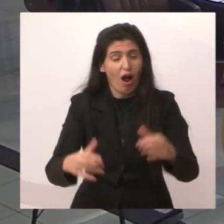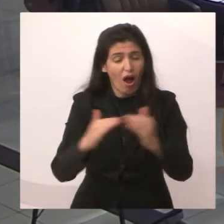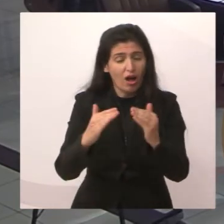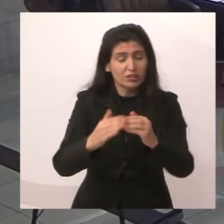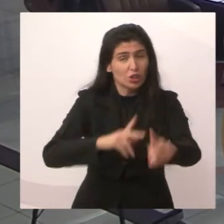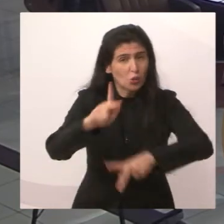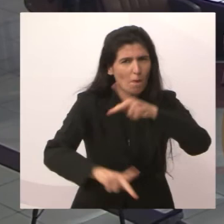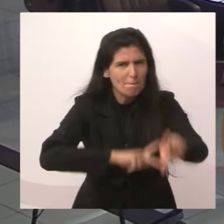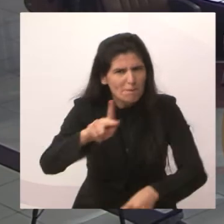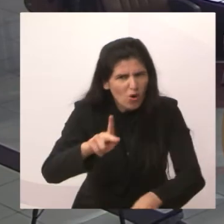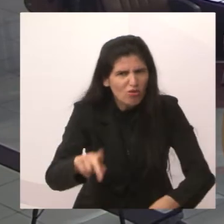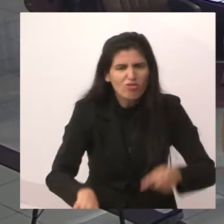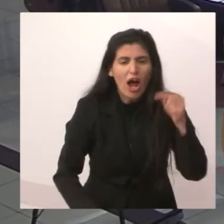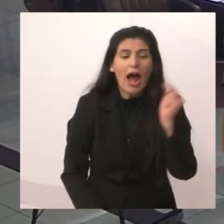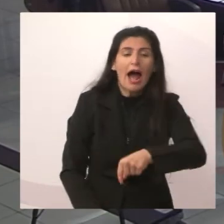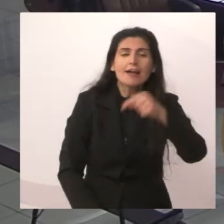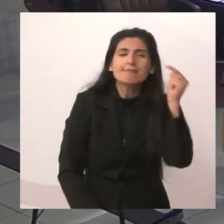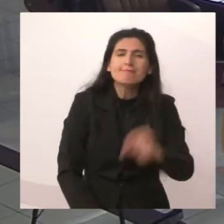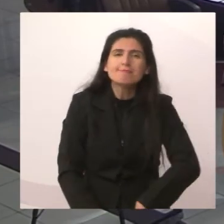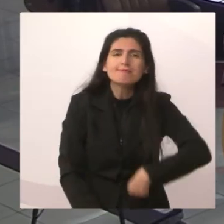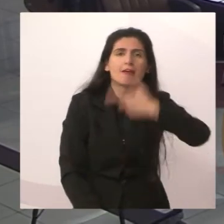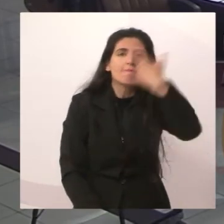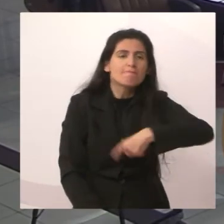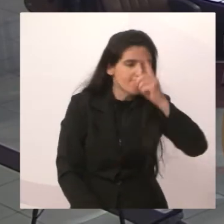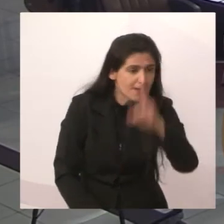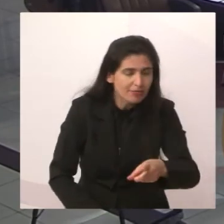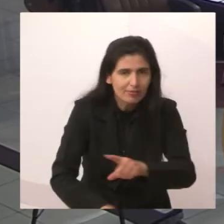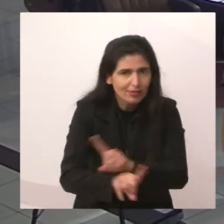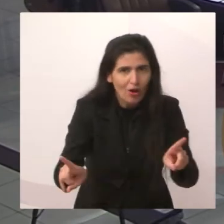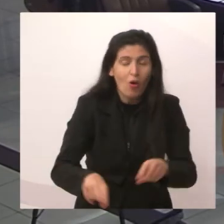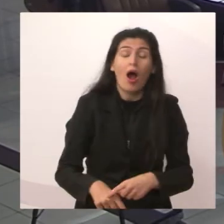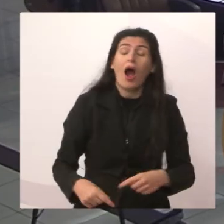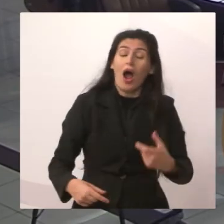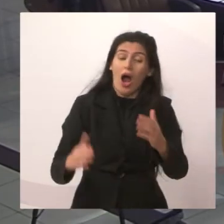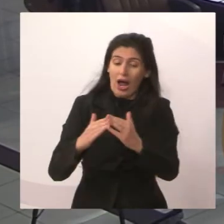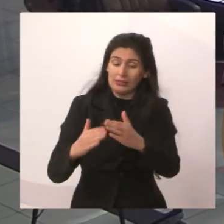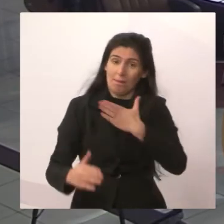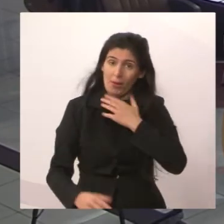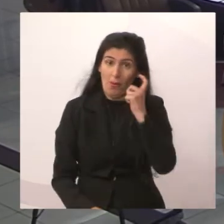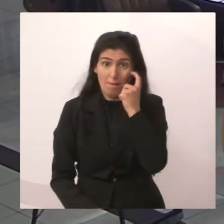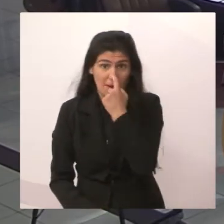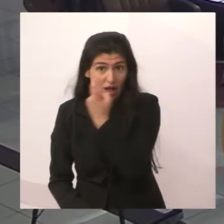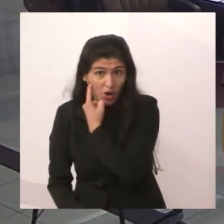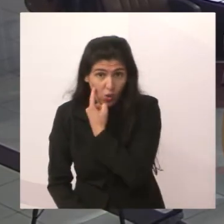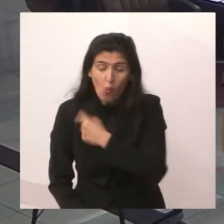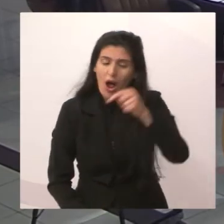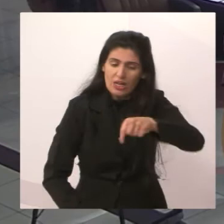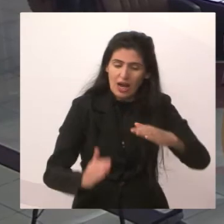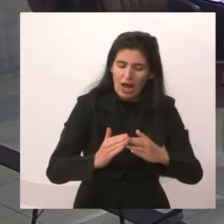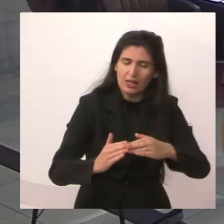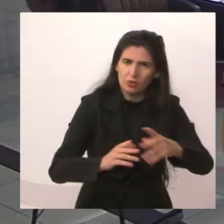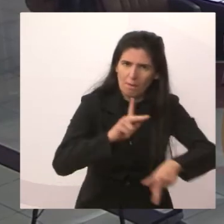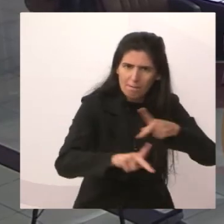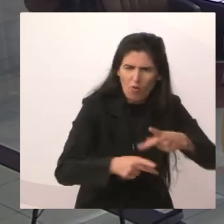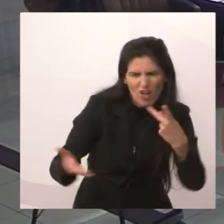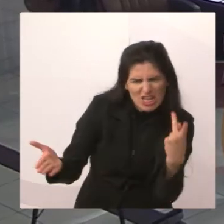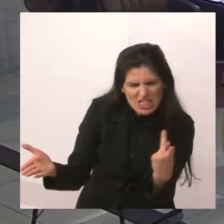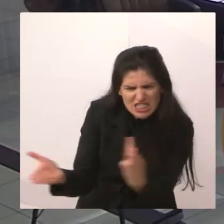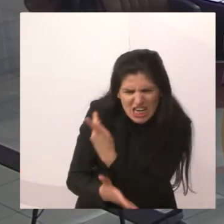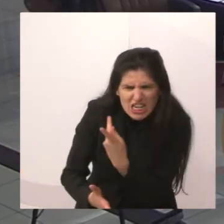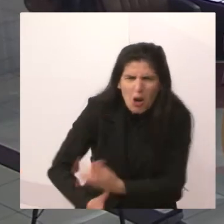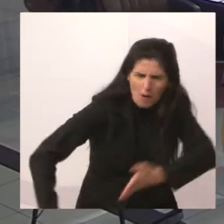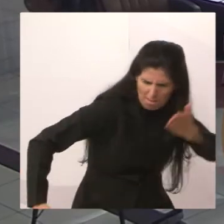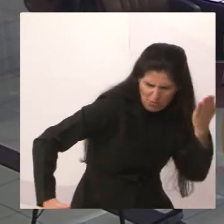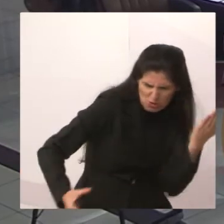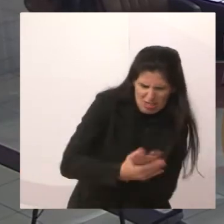Aqui não é de ninguém, é aqui do povo. A minha casa é no Parque Minha Lua, aqui do povo. Vamos decidir aqui. Errou, tem que pagar.